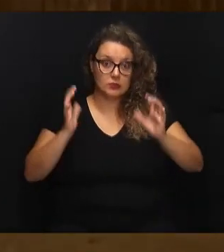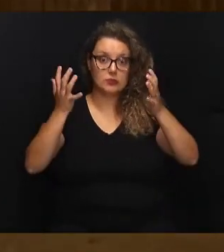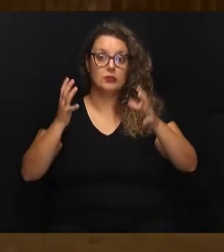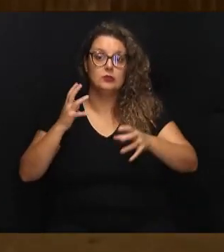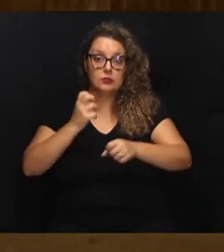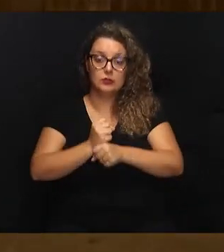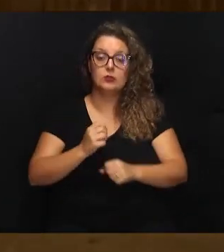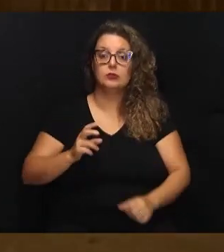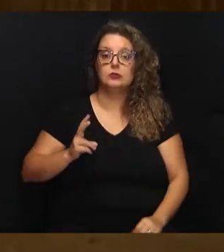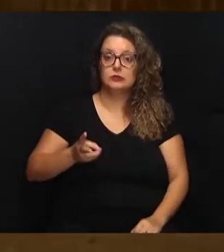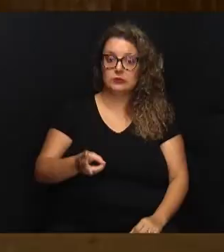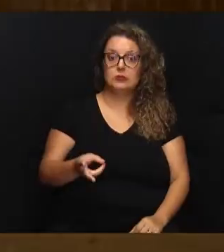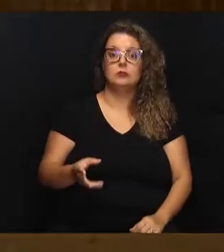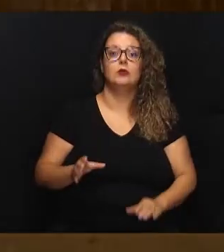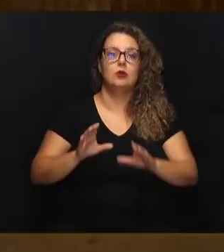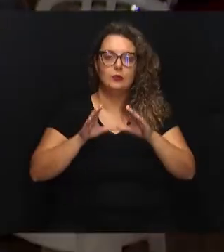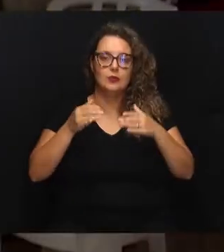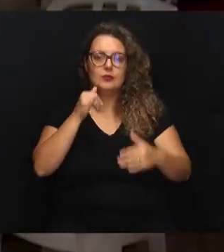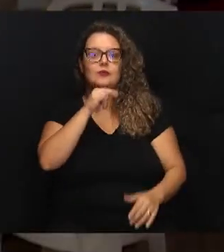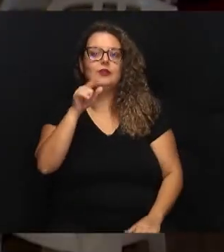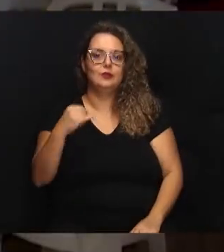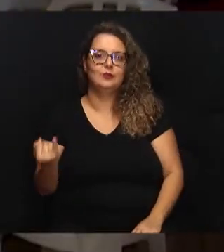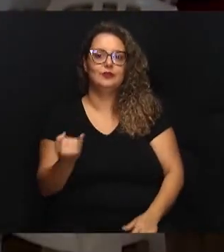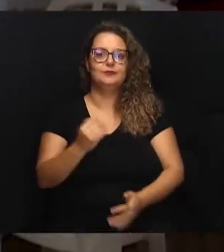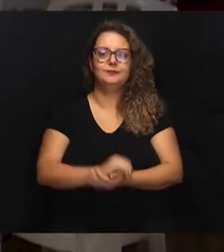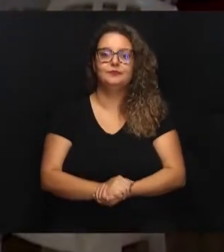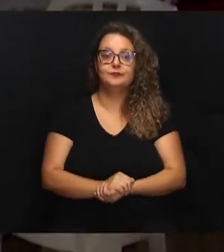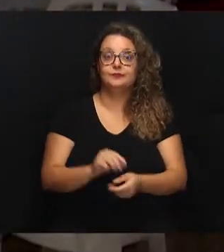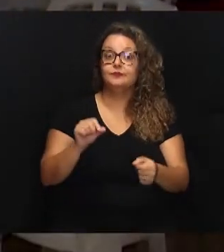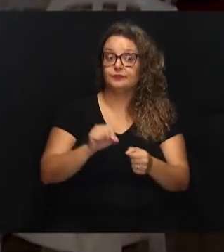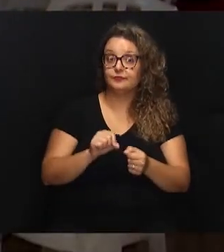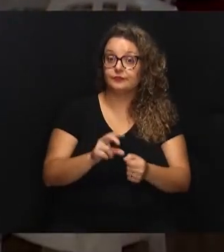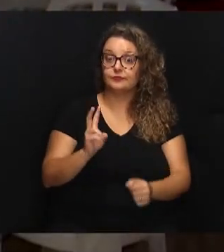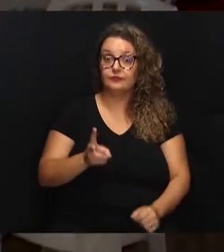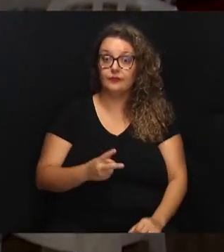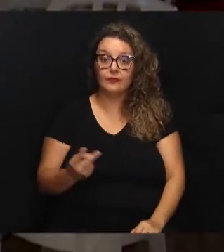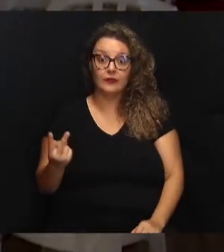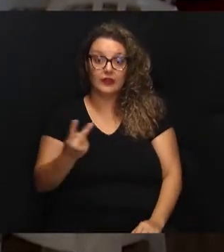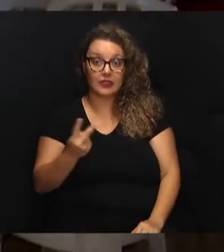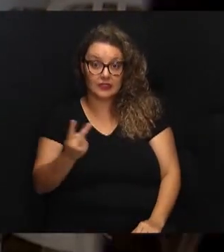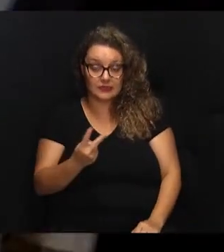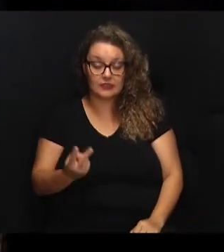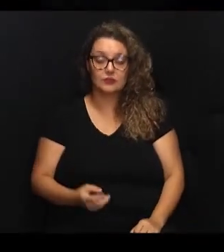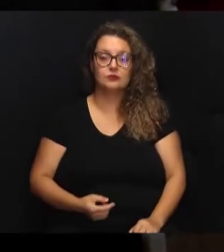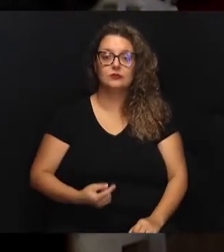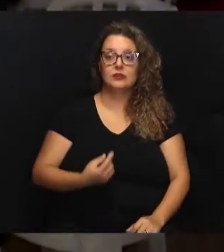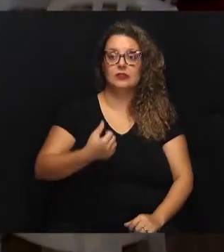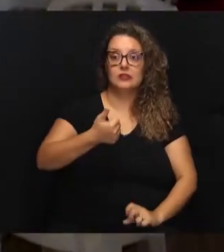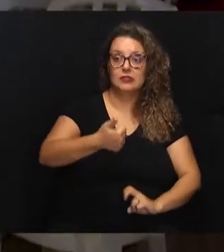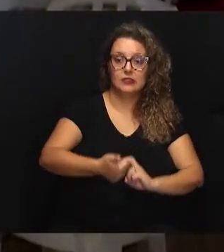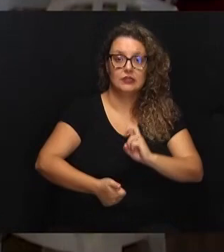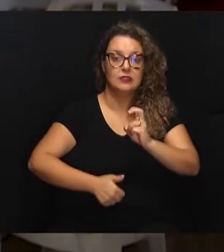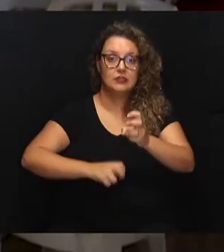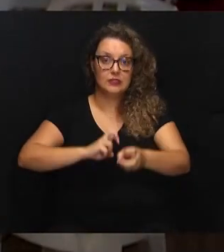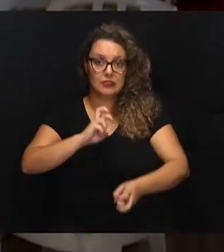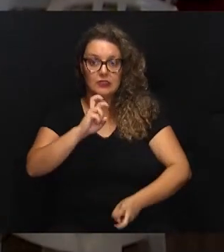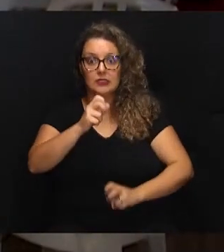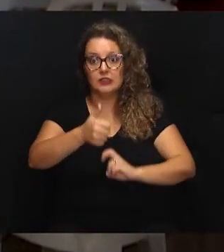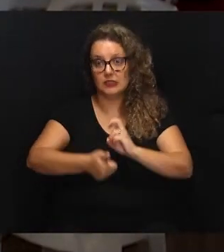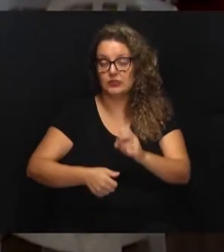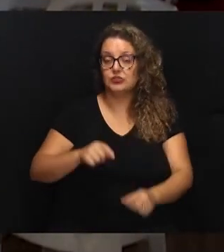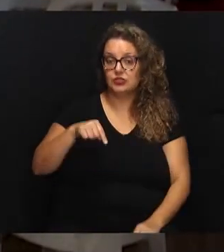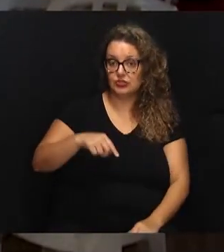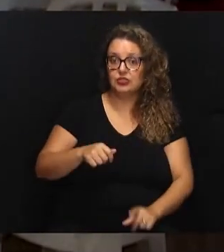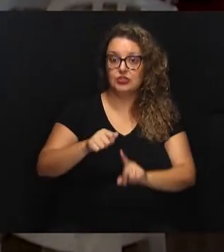os anos com a comunidade italiana, é muito importante. Realizada sempre na segunda quinzena de abril, neste ano a Semana Italiana contará